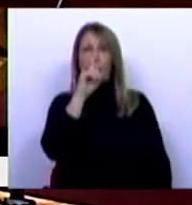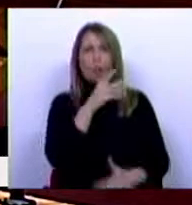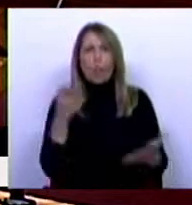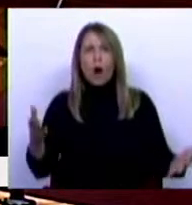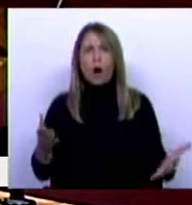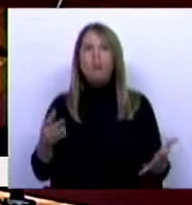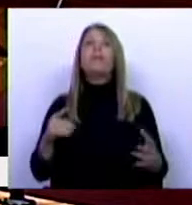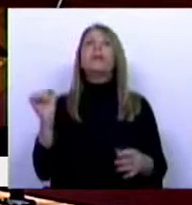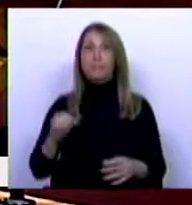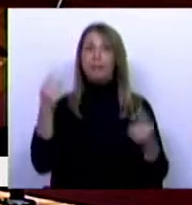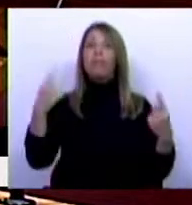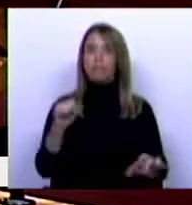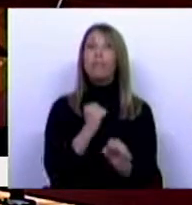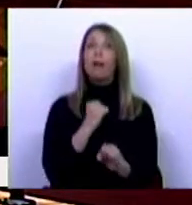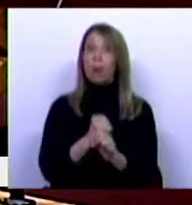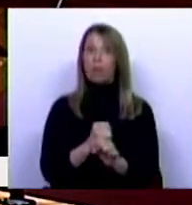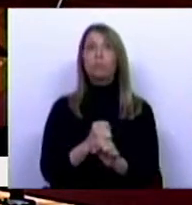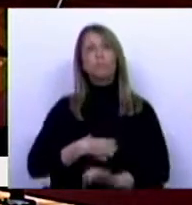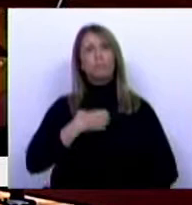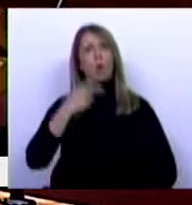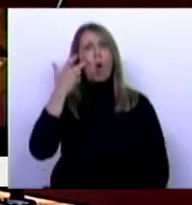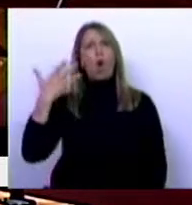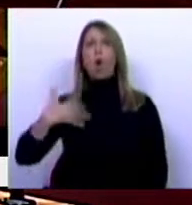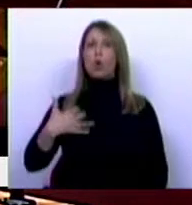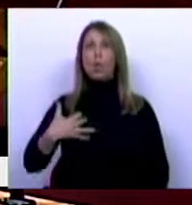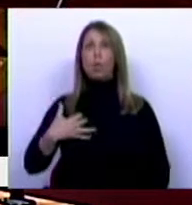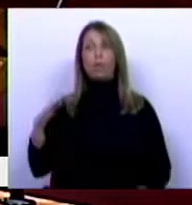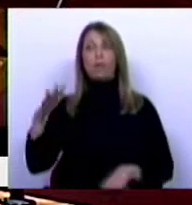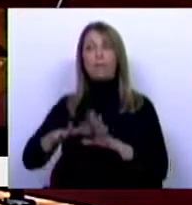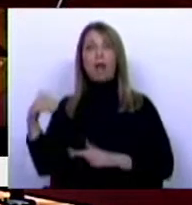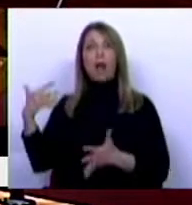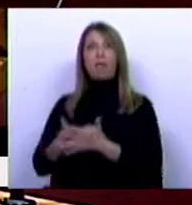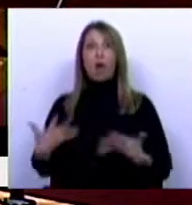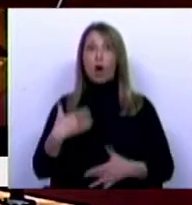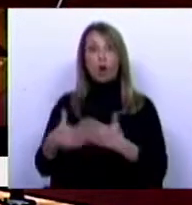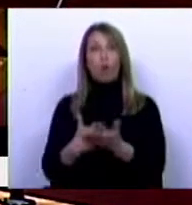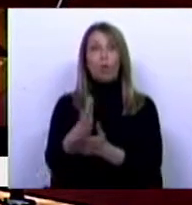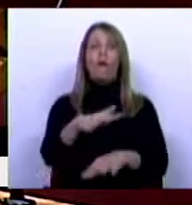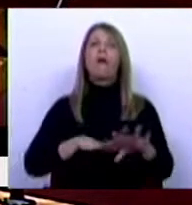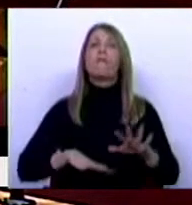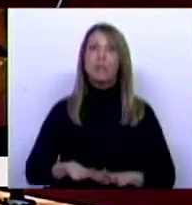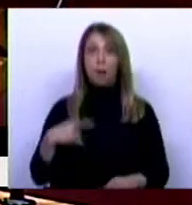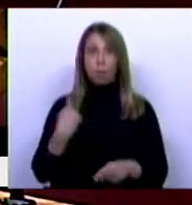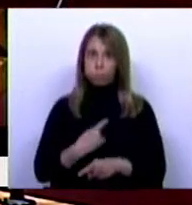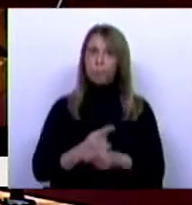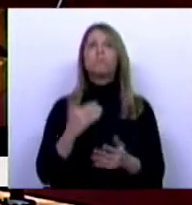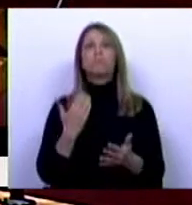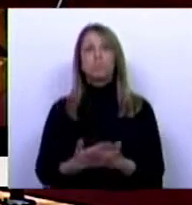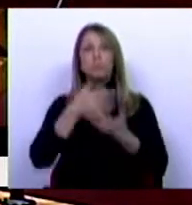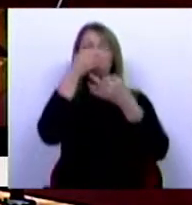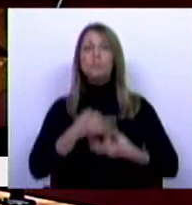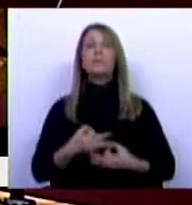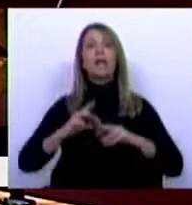trabalho. Orgulhamos-nos do que fizemos e do que estamos a fazer. Continuaremos intransigentes na dignificação da carreira dos